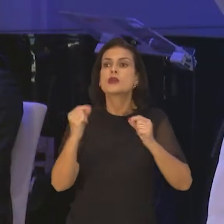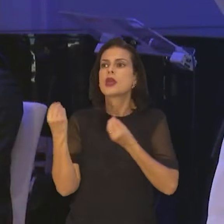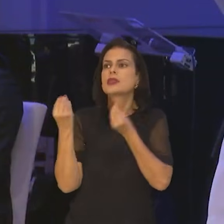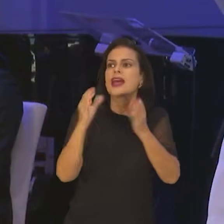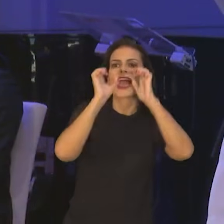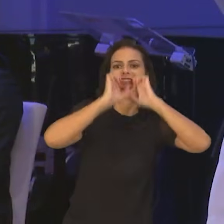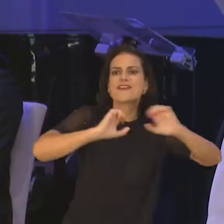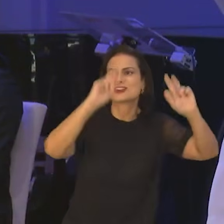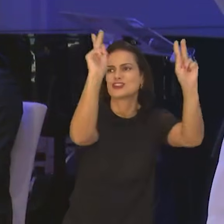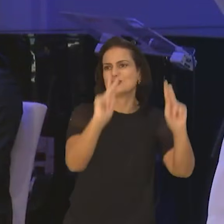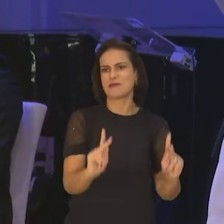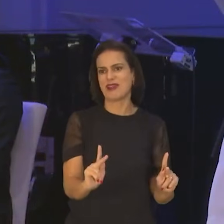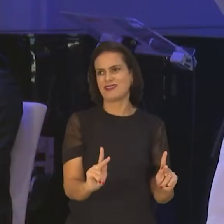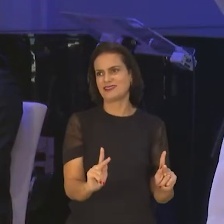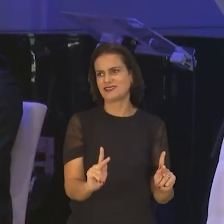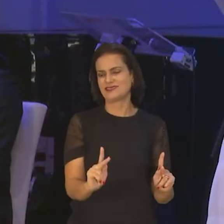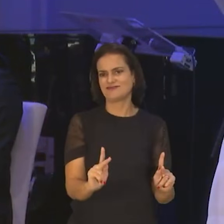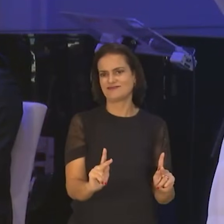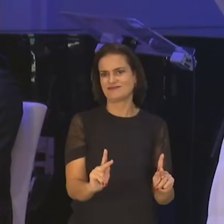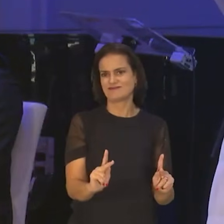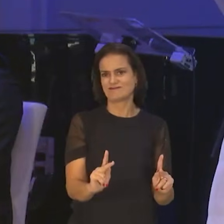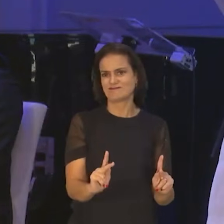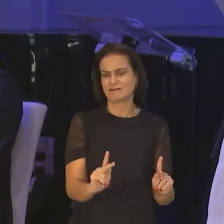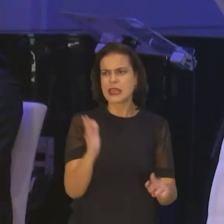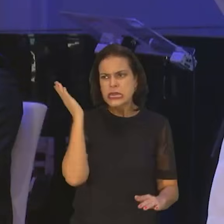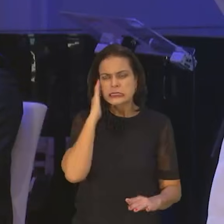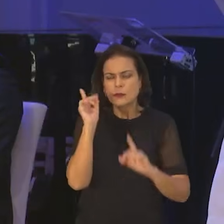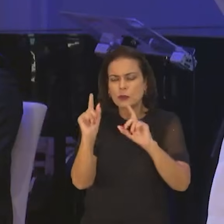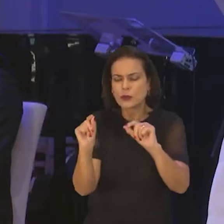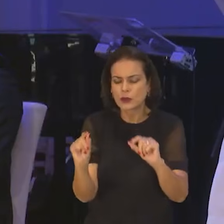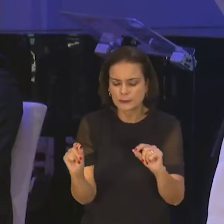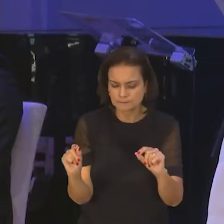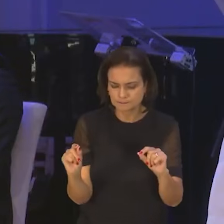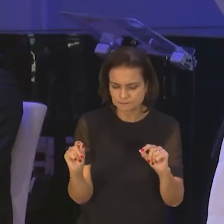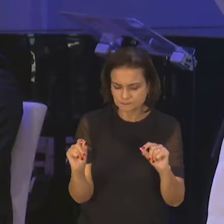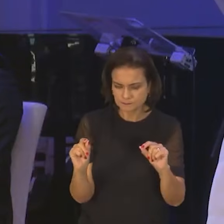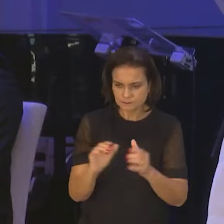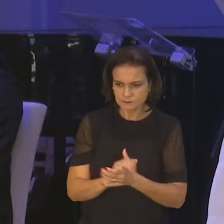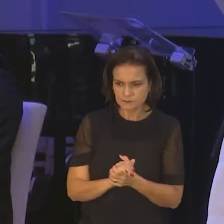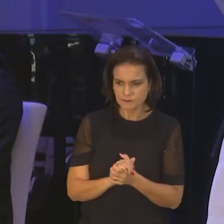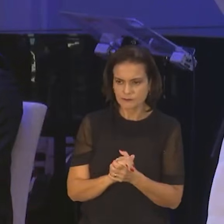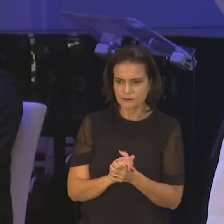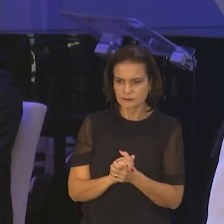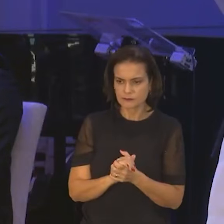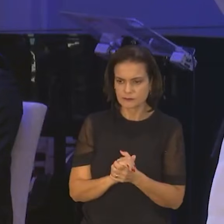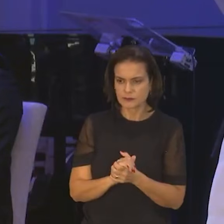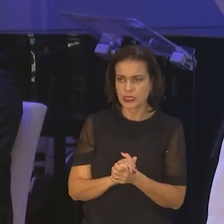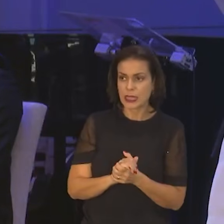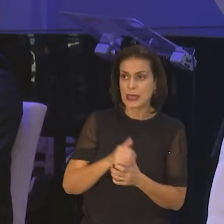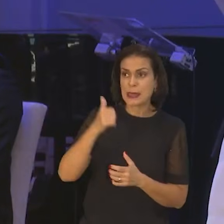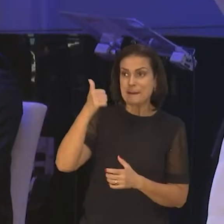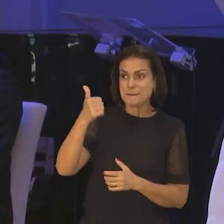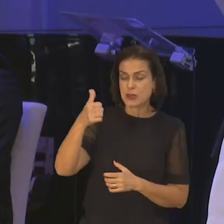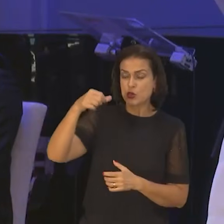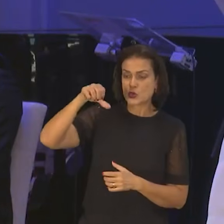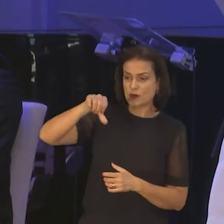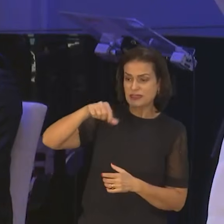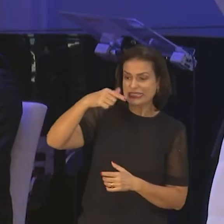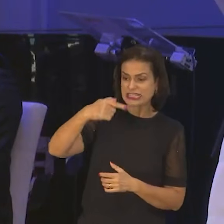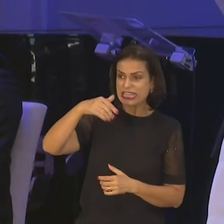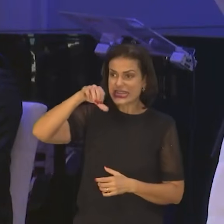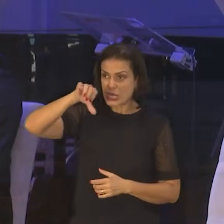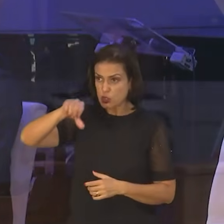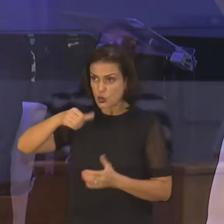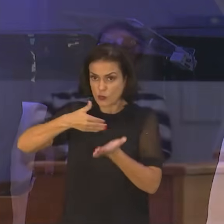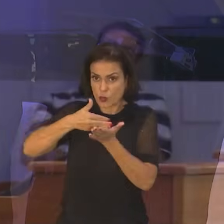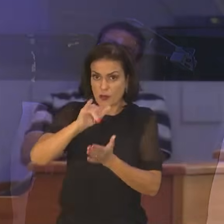evangelho para todo mundo em paz. Sabe, No 1979, quando o islamismo